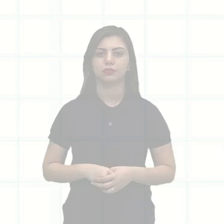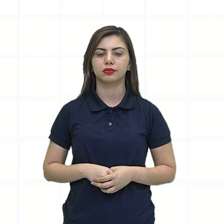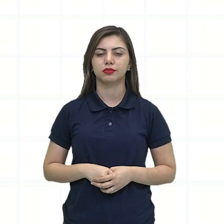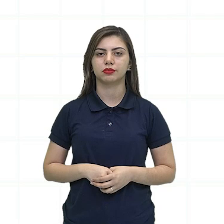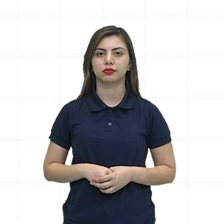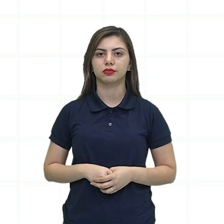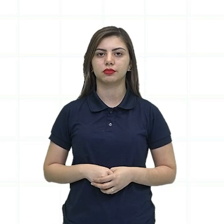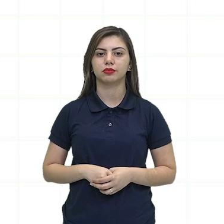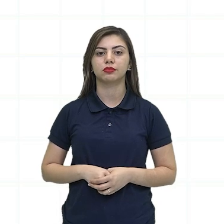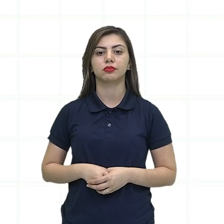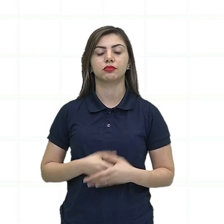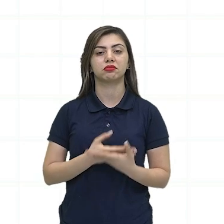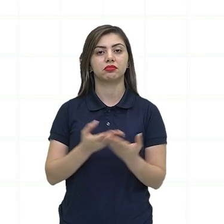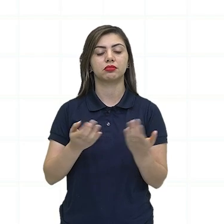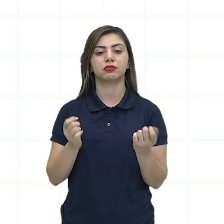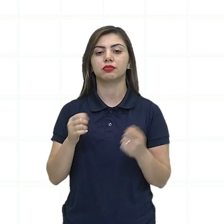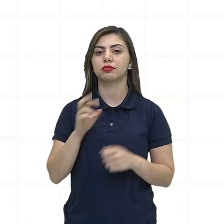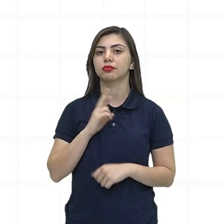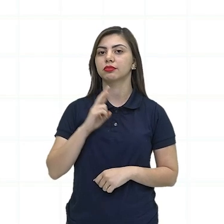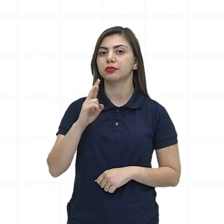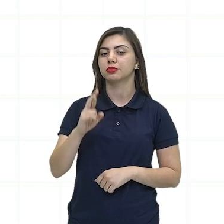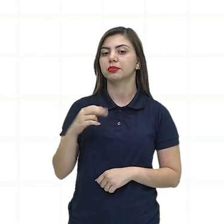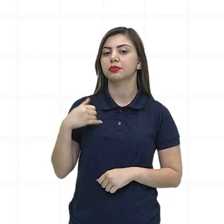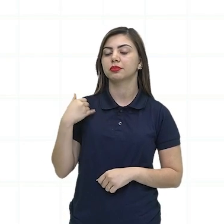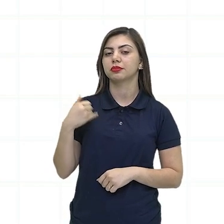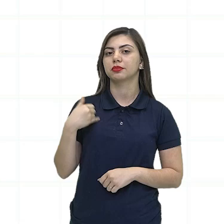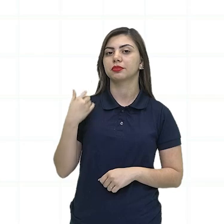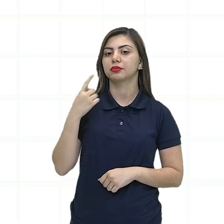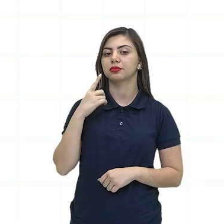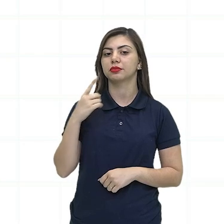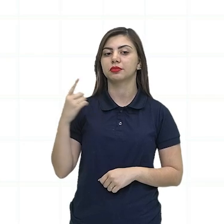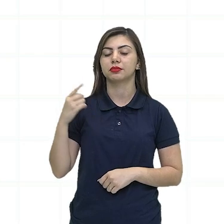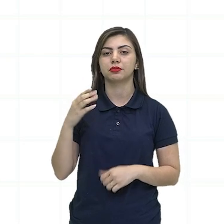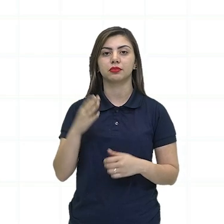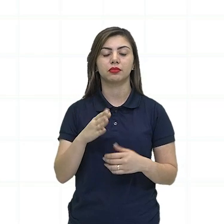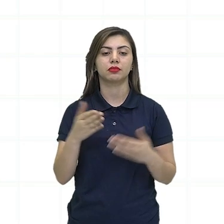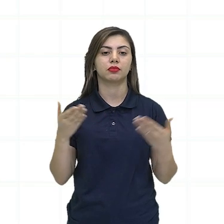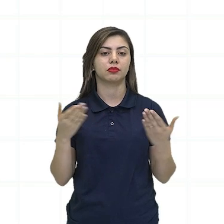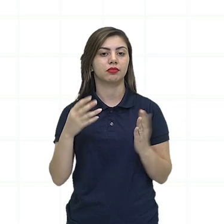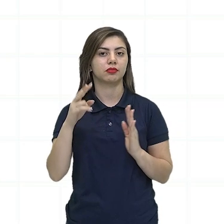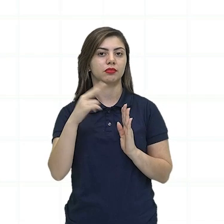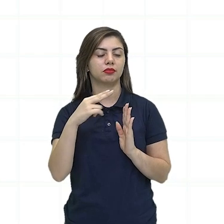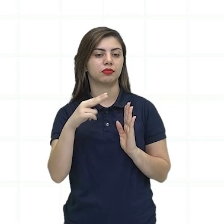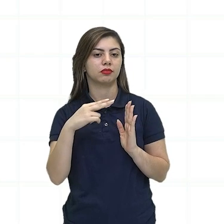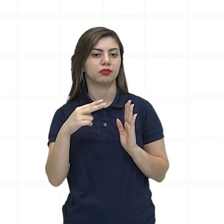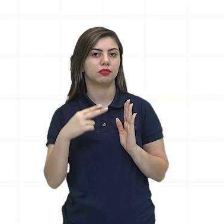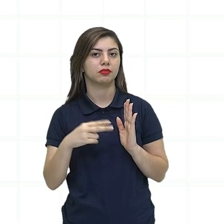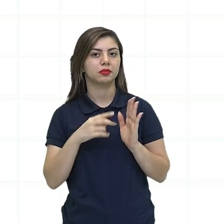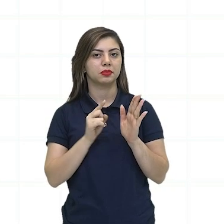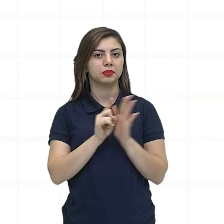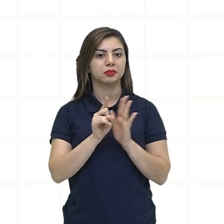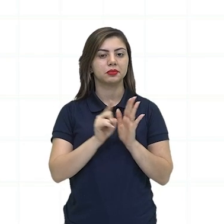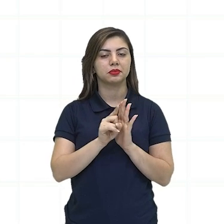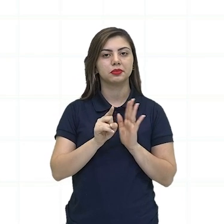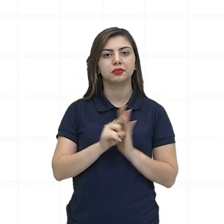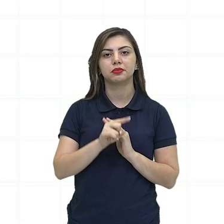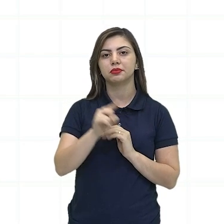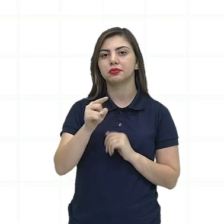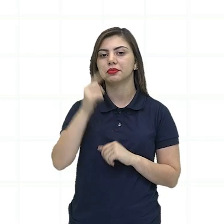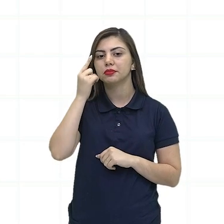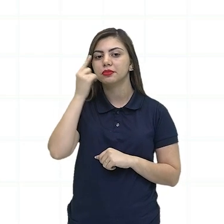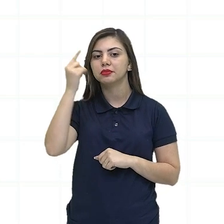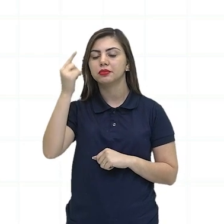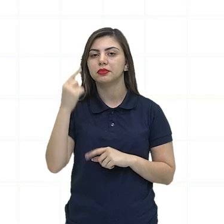I'm 16. Ok? Então, vou ler até aqui as perguntas, né? Para que vocês lembrem para que elas